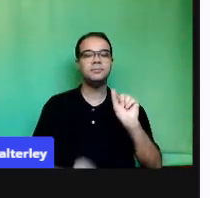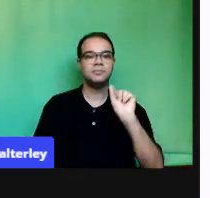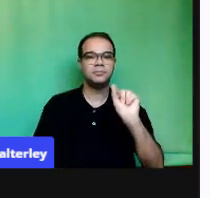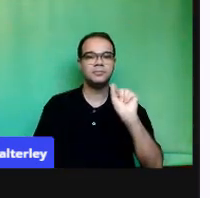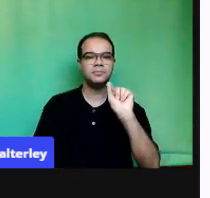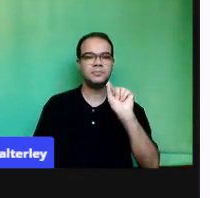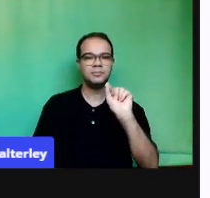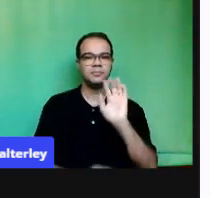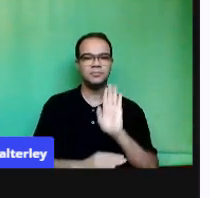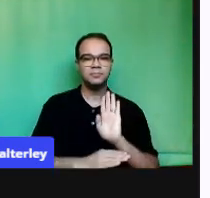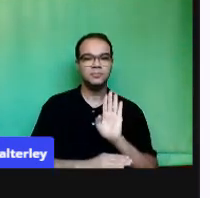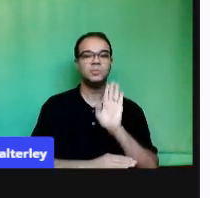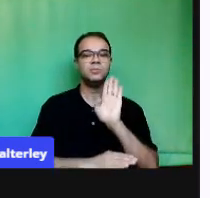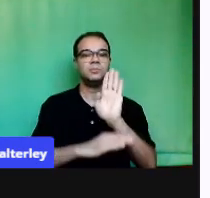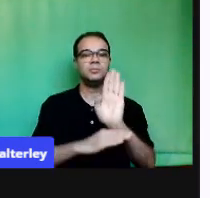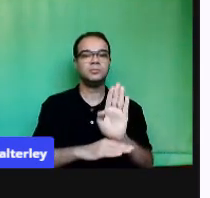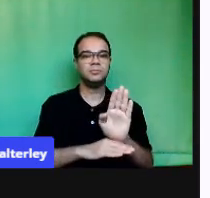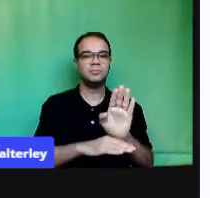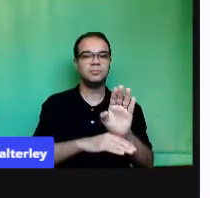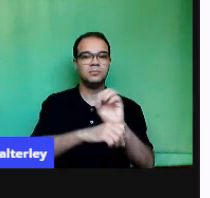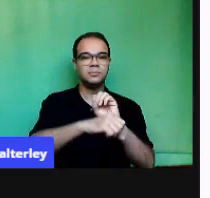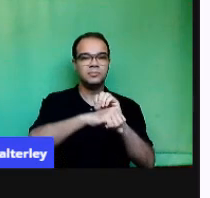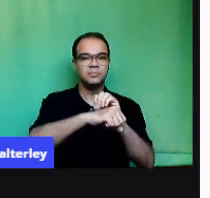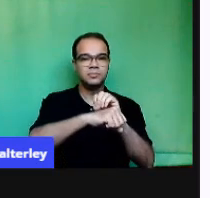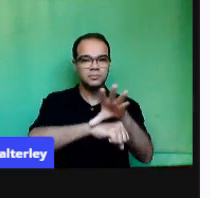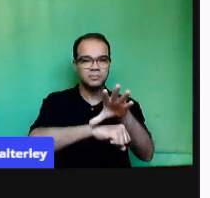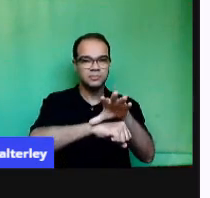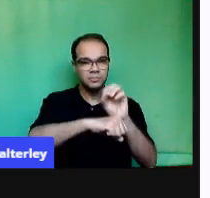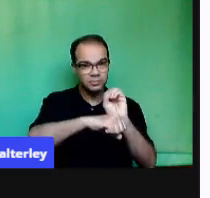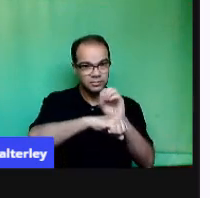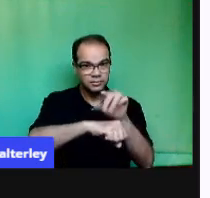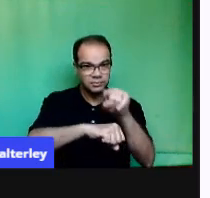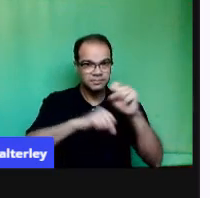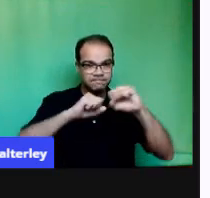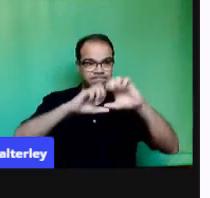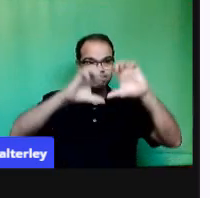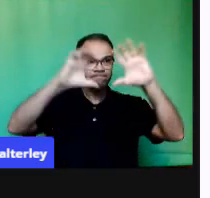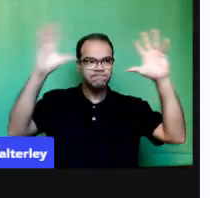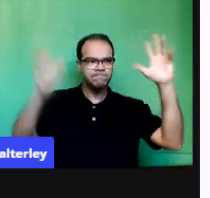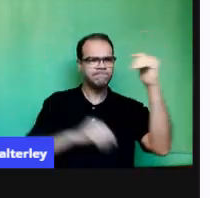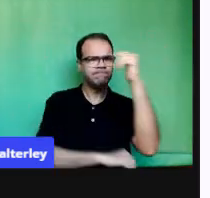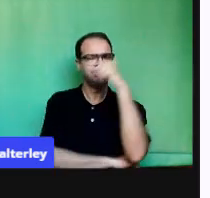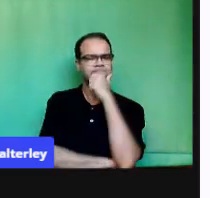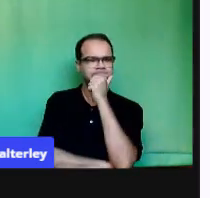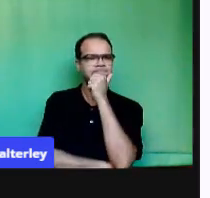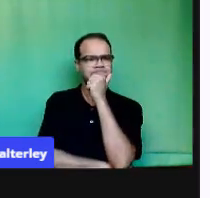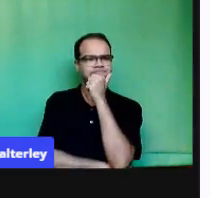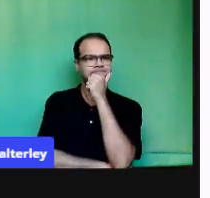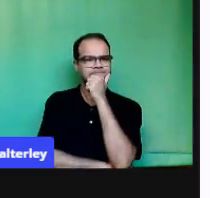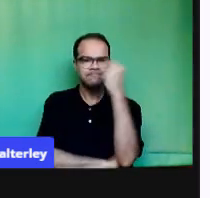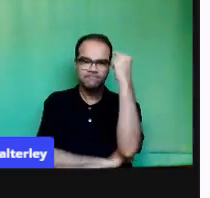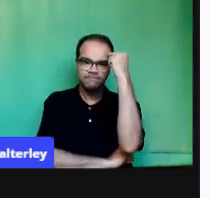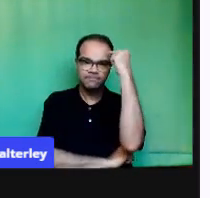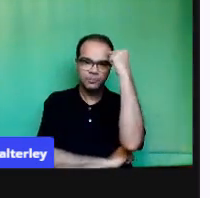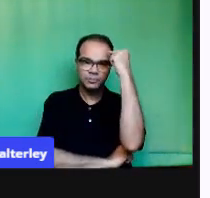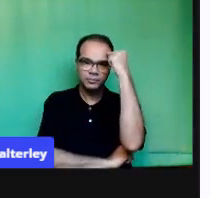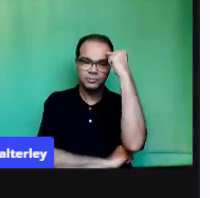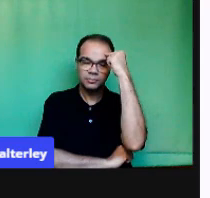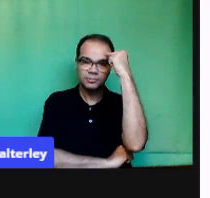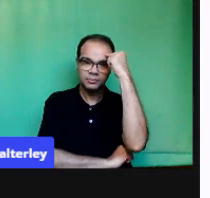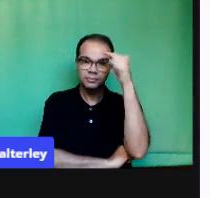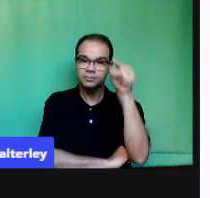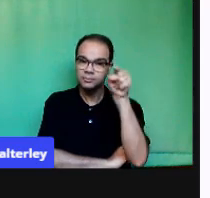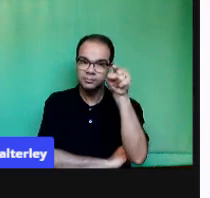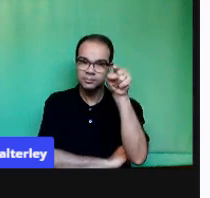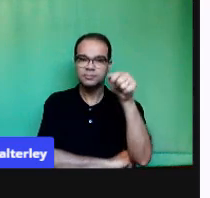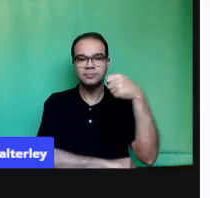que num curso inteiro falando sobre o tema, para trazer informações que atingissem a nossa realidade como